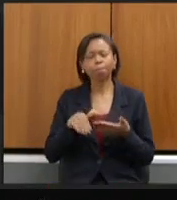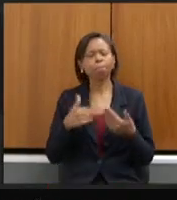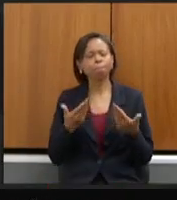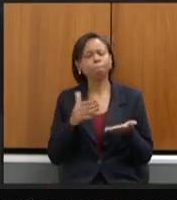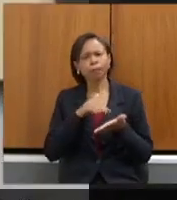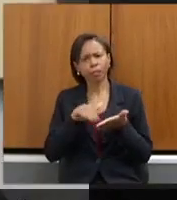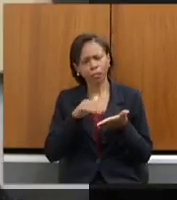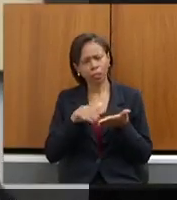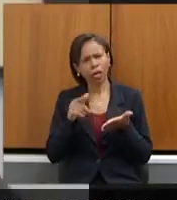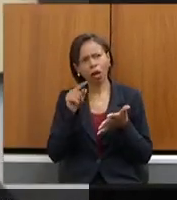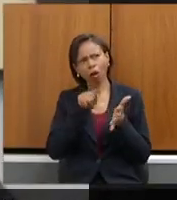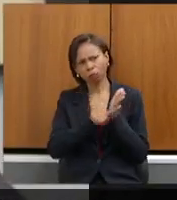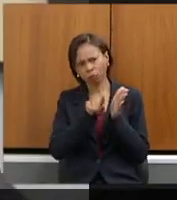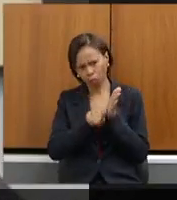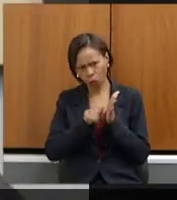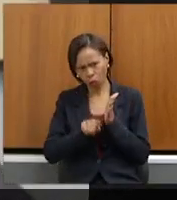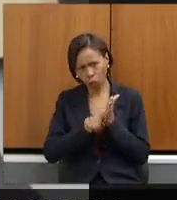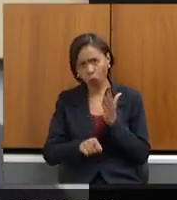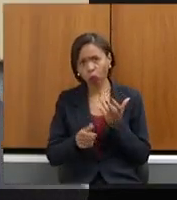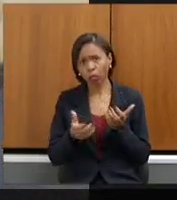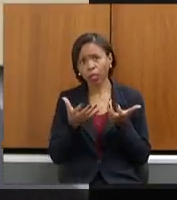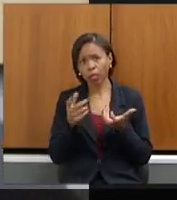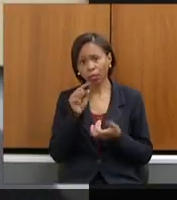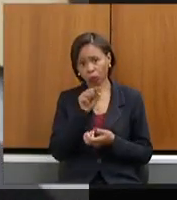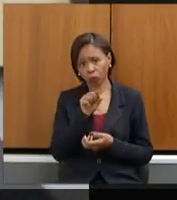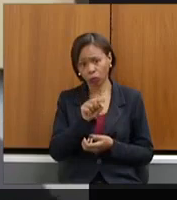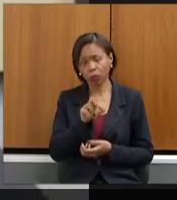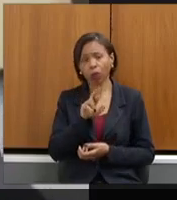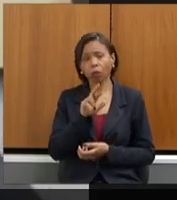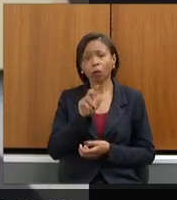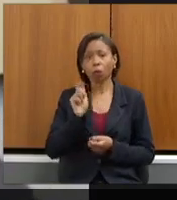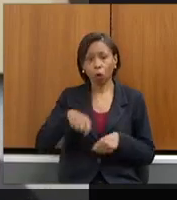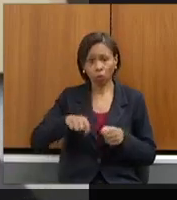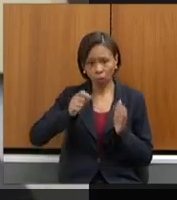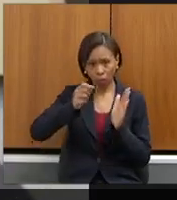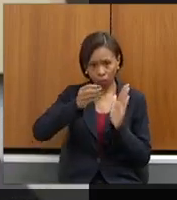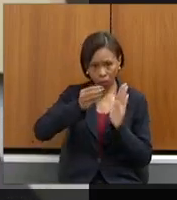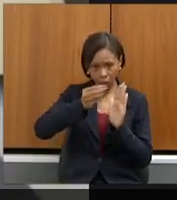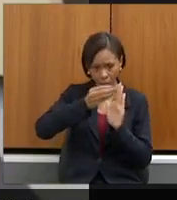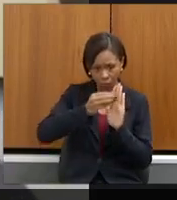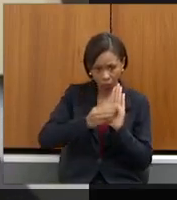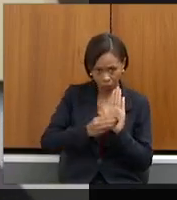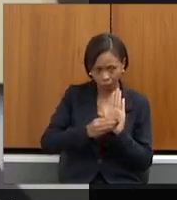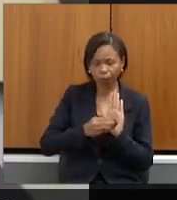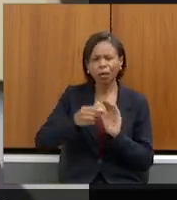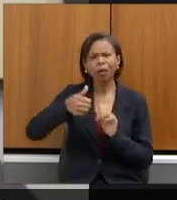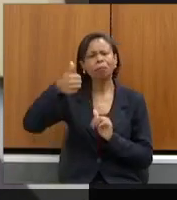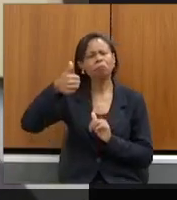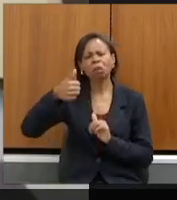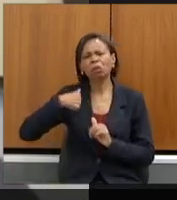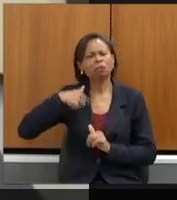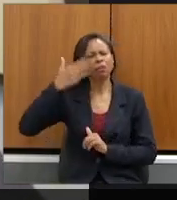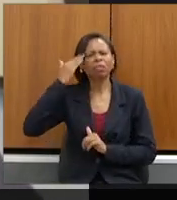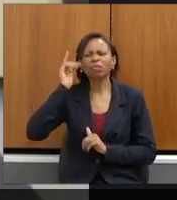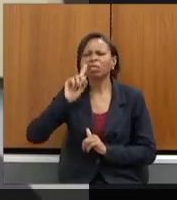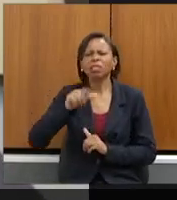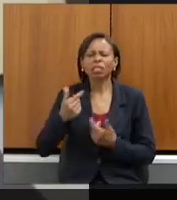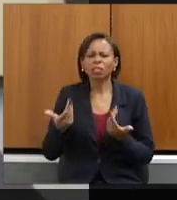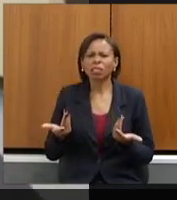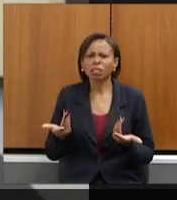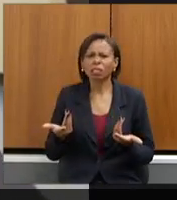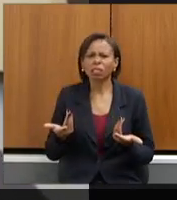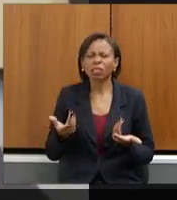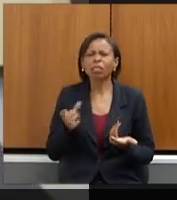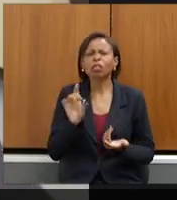secretário vou fazer algumas perguntas gostaria que o Senhor pudesse anotar lá a primeira eu não entendi bem até agora eu quero